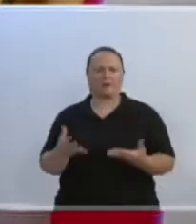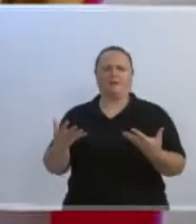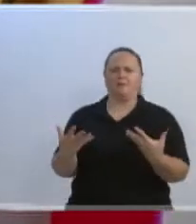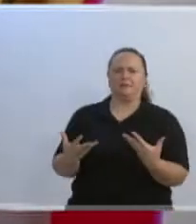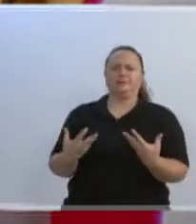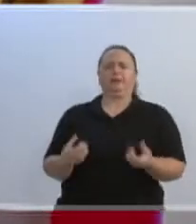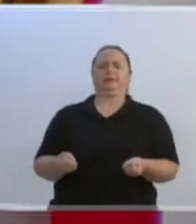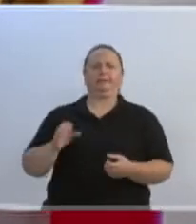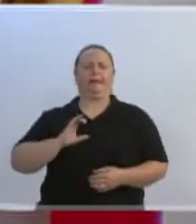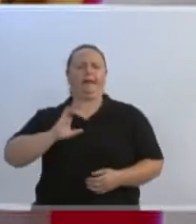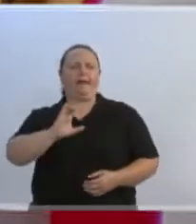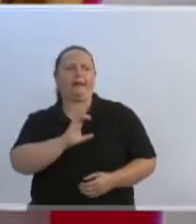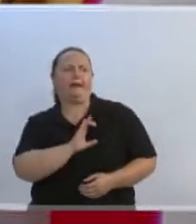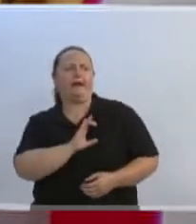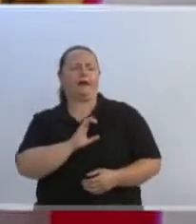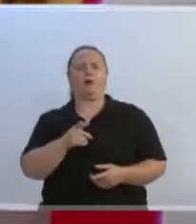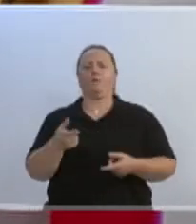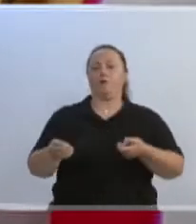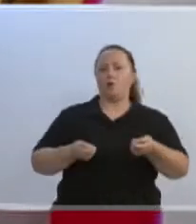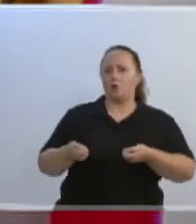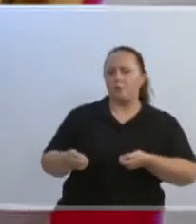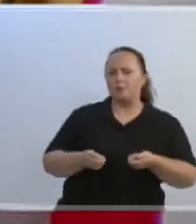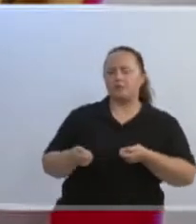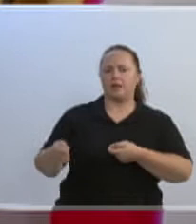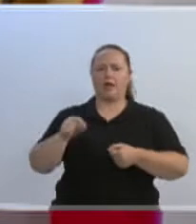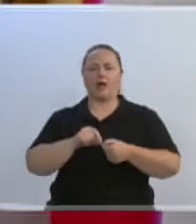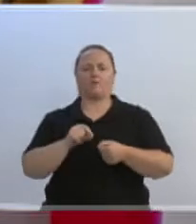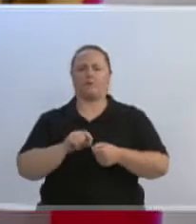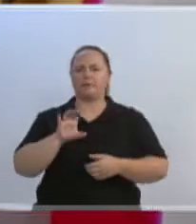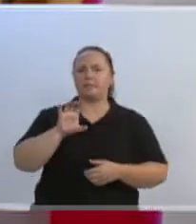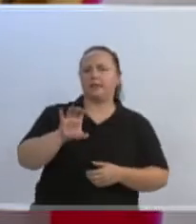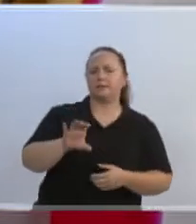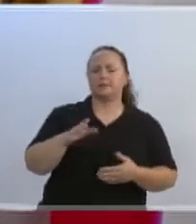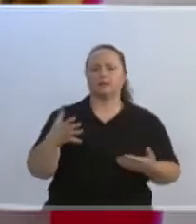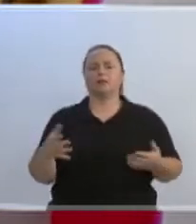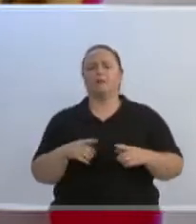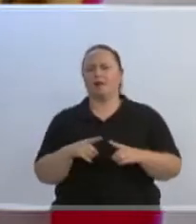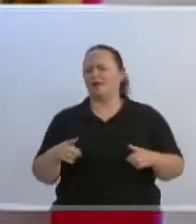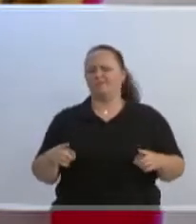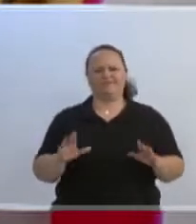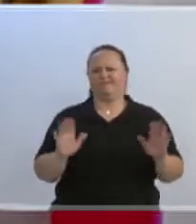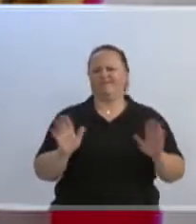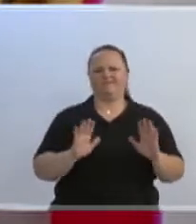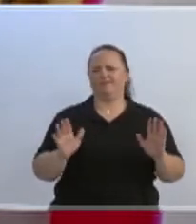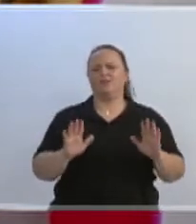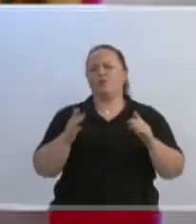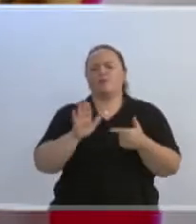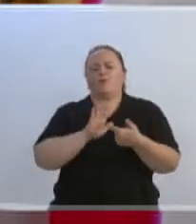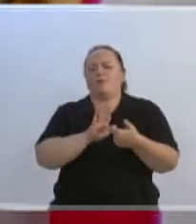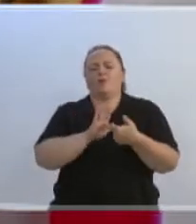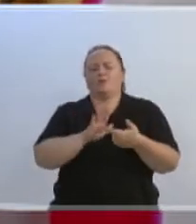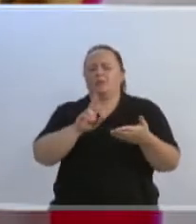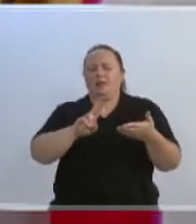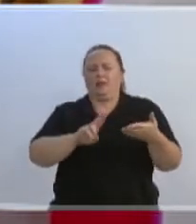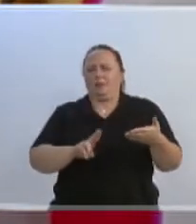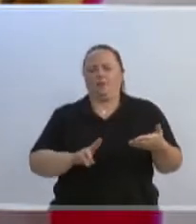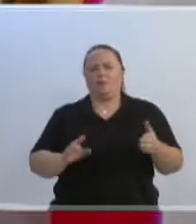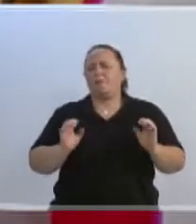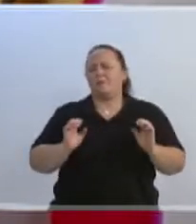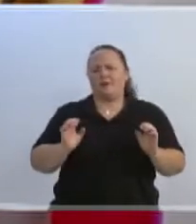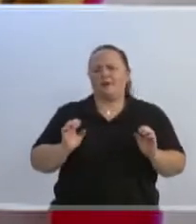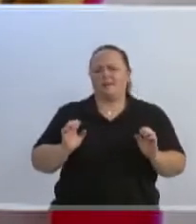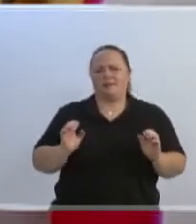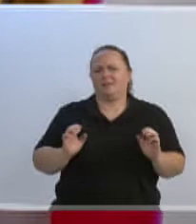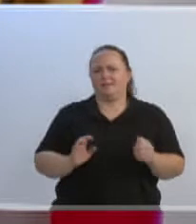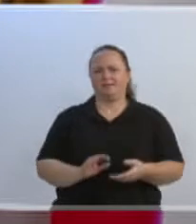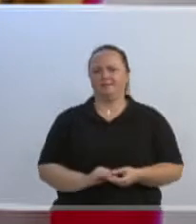carro, não vou economizar, vou fazer dessa forma. Vossa Excelência tem aqui, ó, eu não vou mostrar os nomes por ética, mas eu tenho aqui,